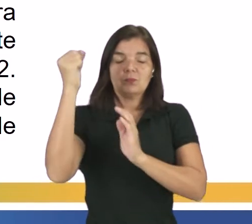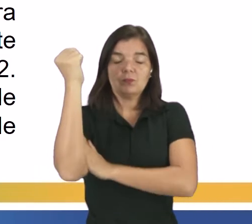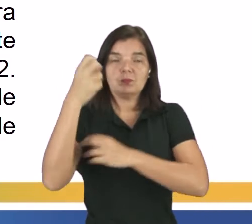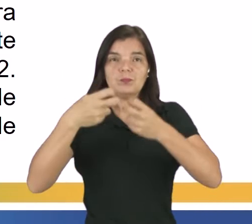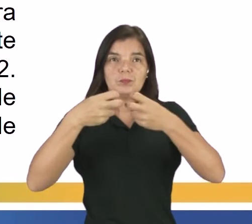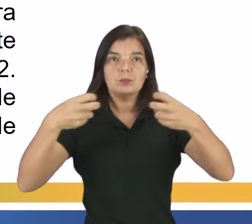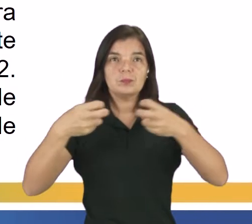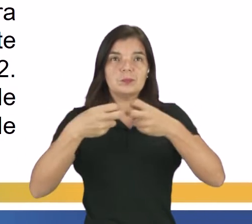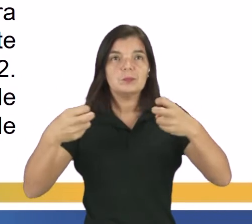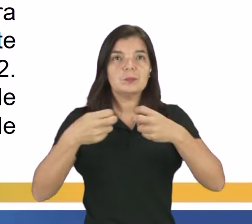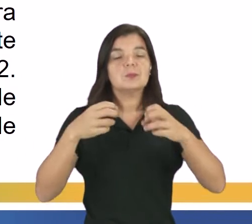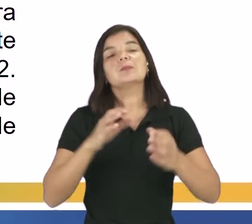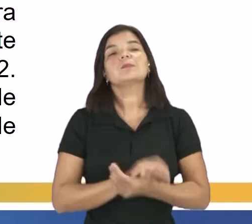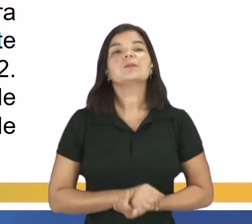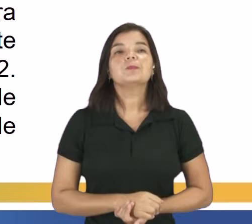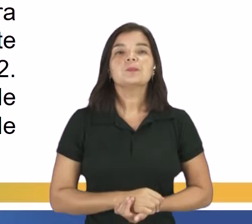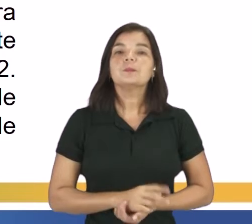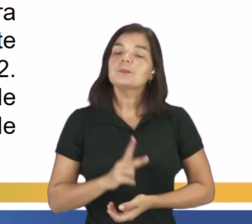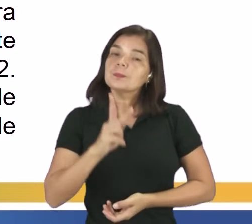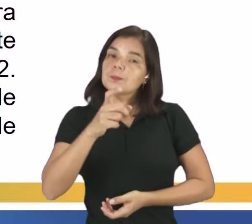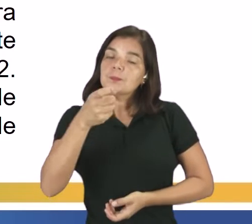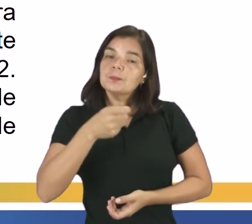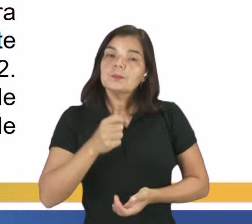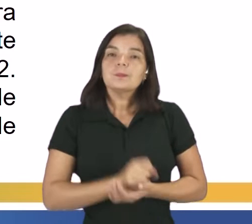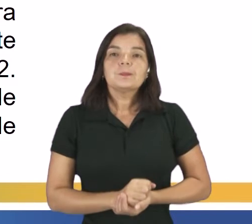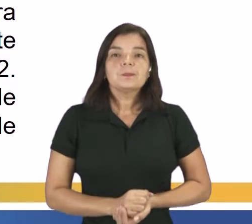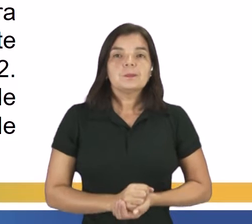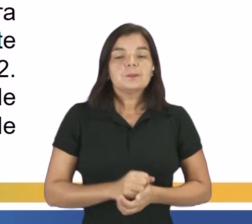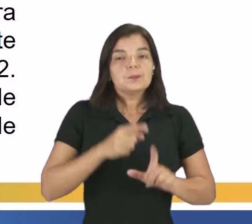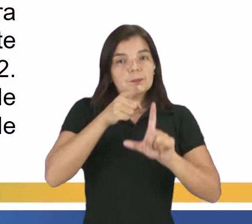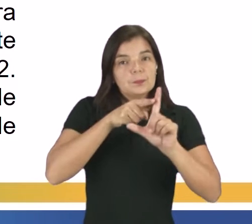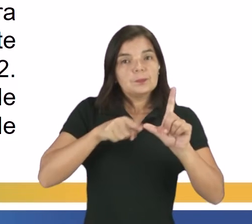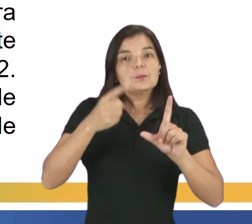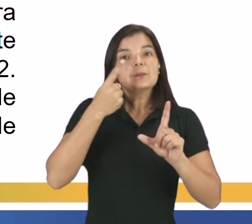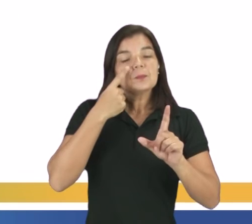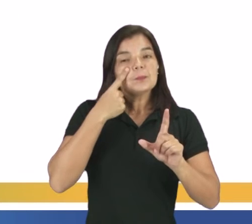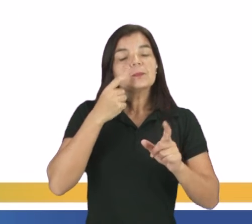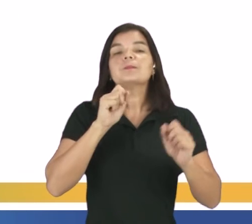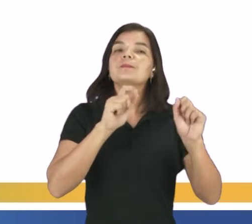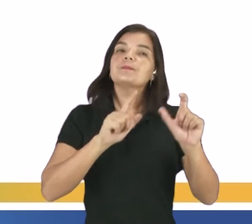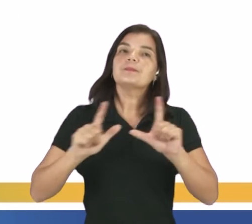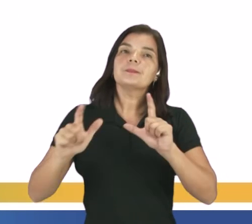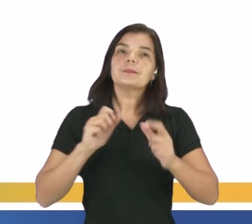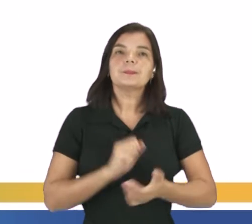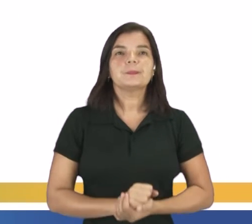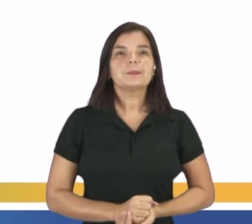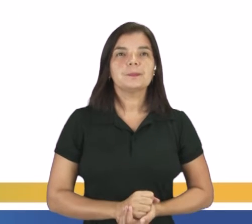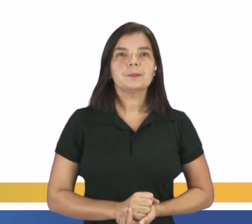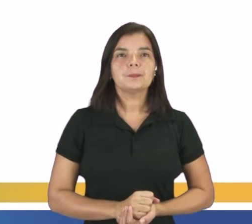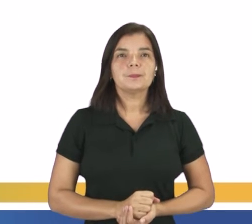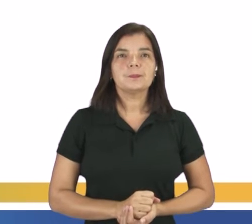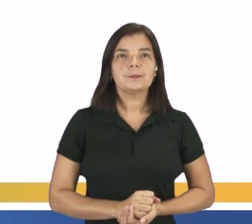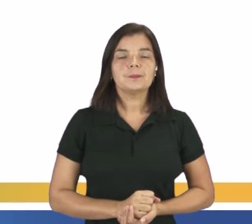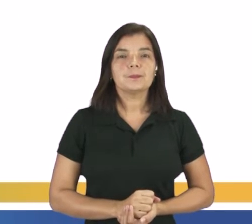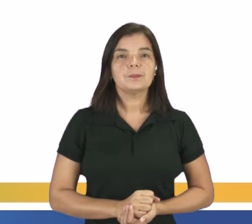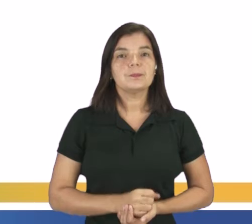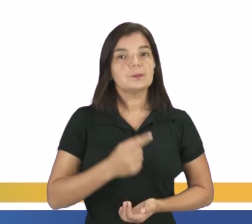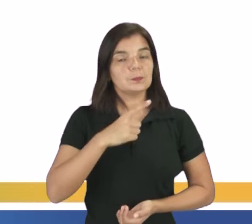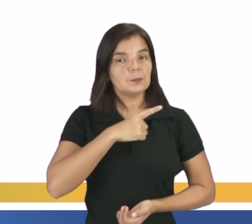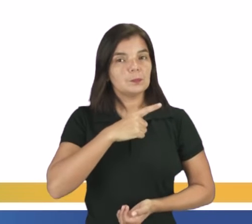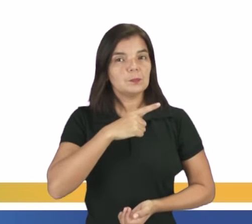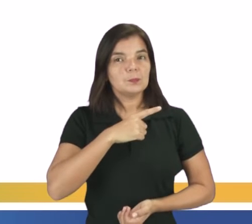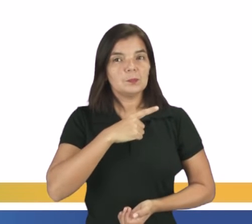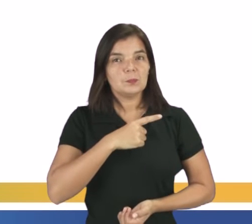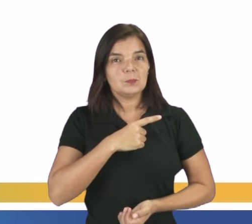módulo da força elástica Kx. Então, vou voltar aqui no gráfico para que vocês possam visualizar. Então, vejam só, eu